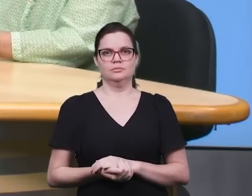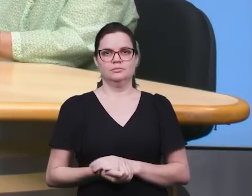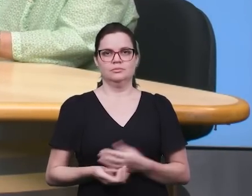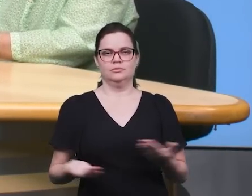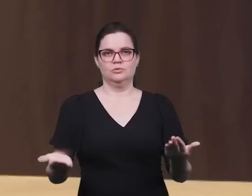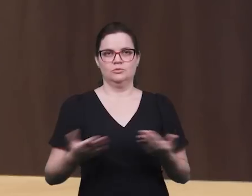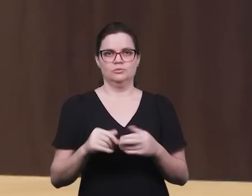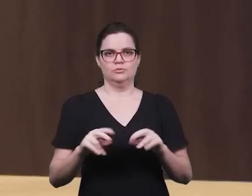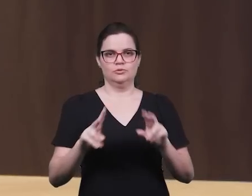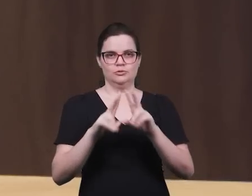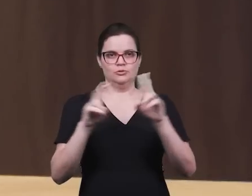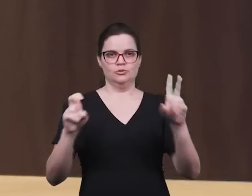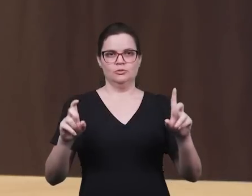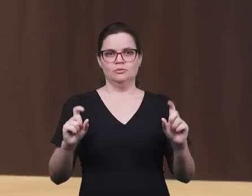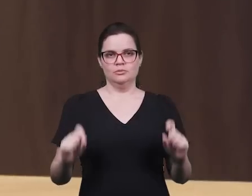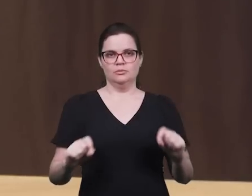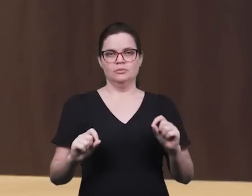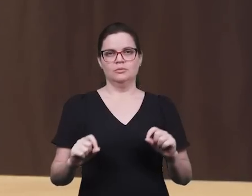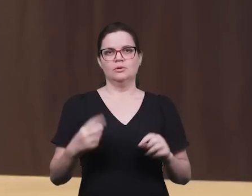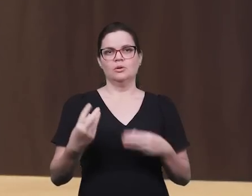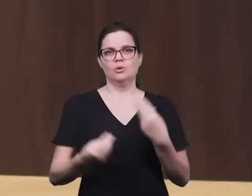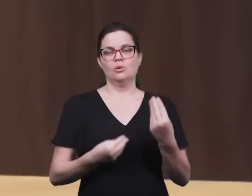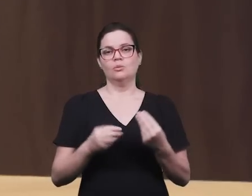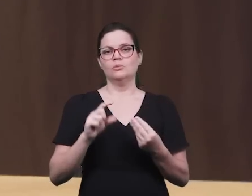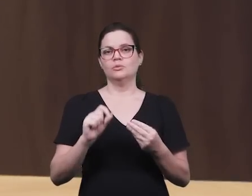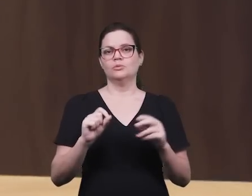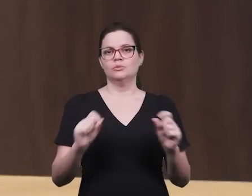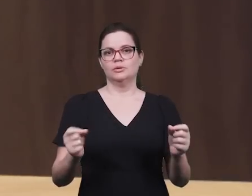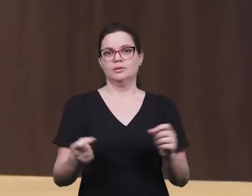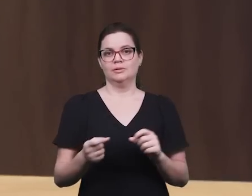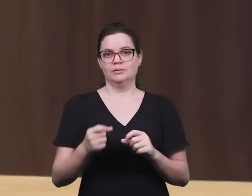o nosso tema também principal será falando sobre